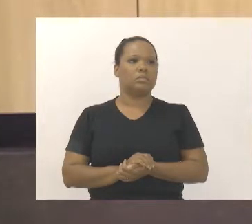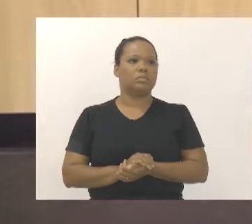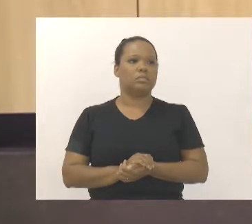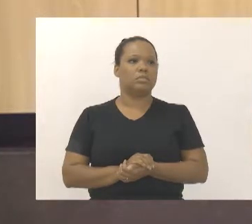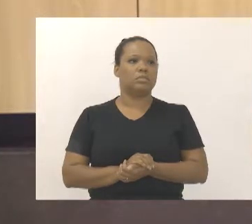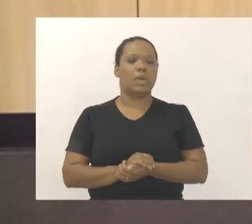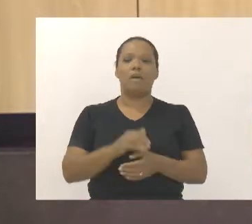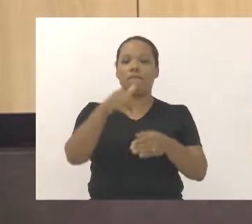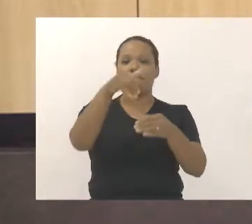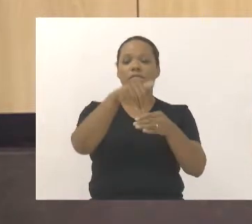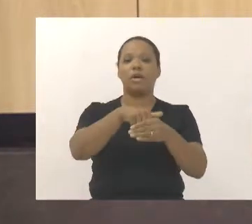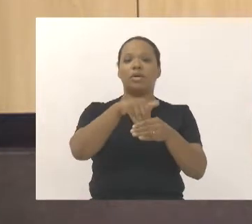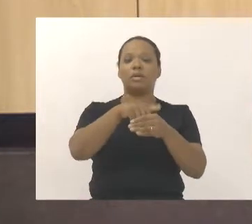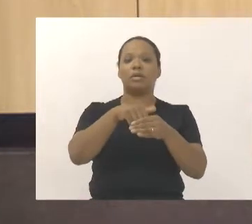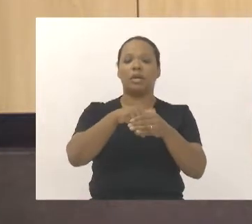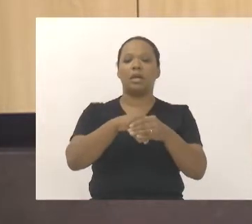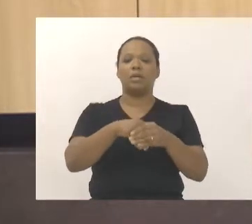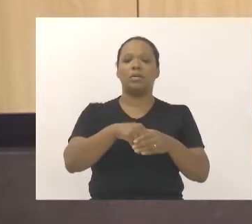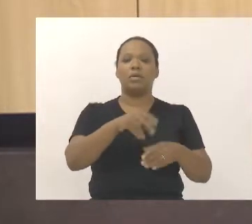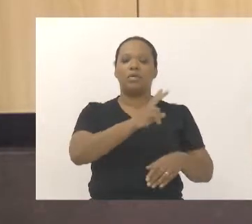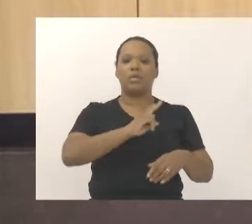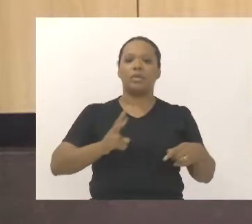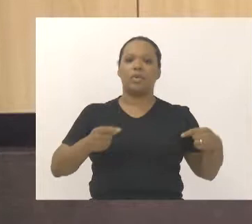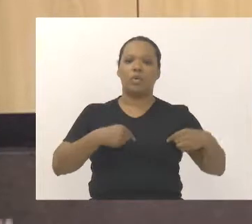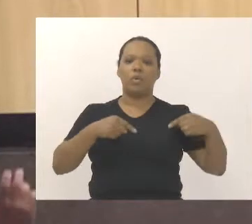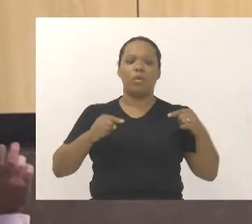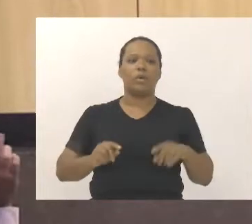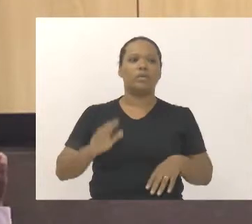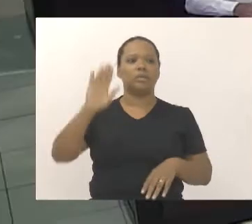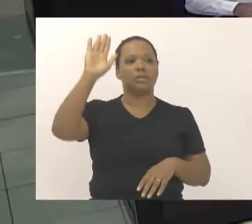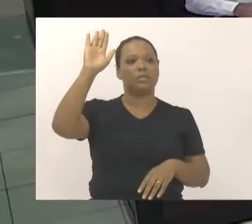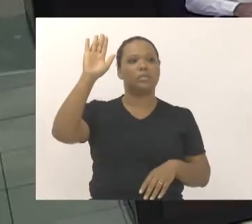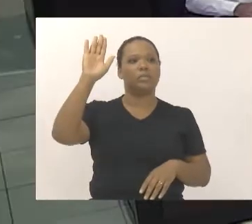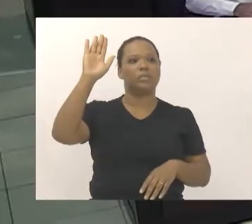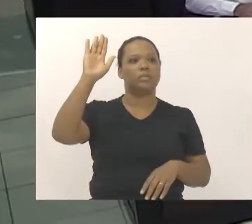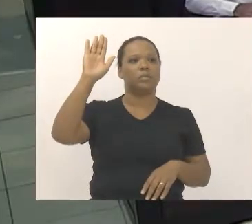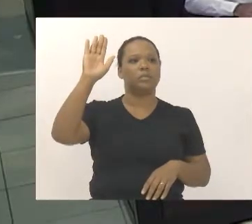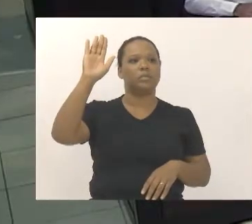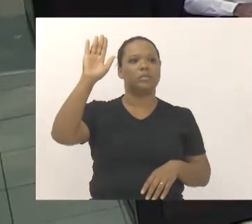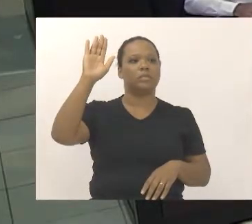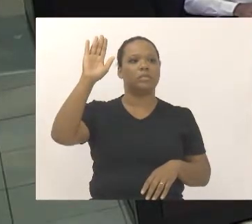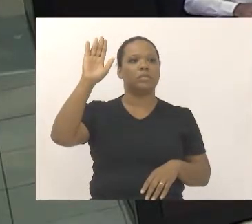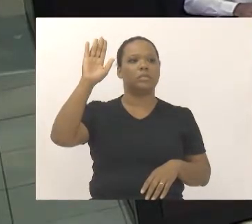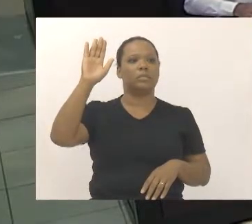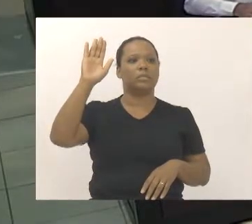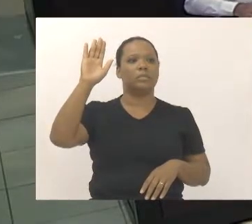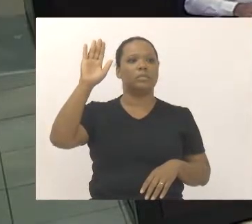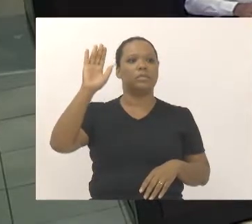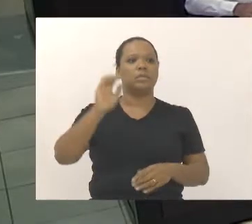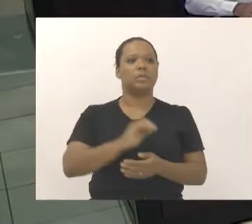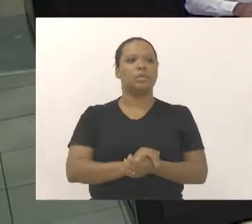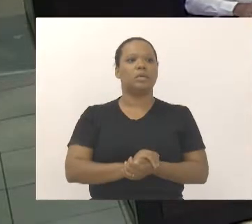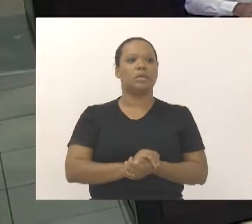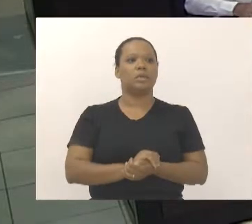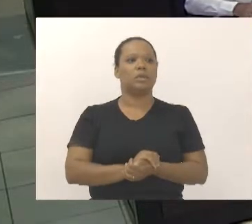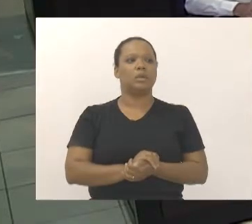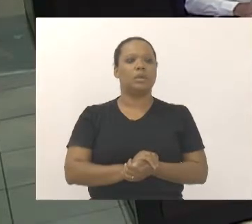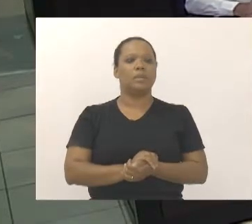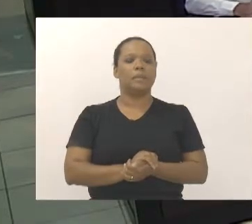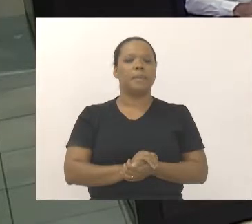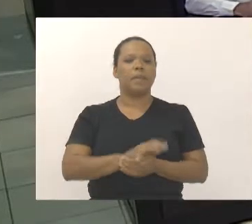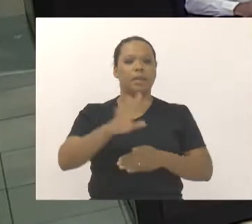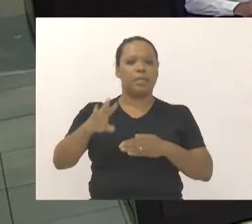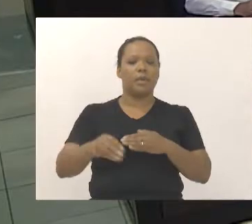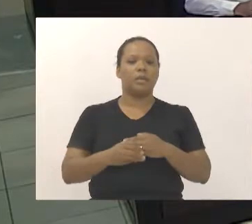Vamos voltar. Os vereadores contrários se manifestem levantando o braço. Emenda número 4 aprovada. Próxima